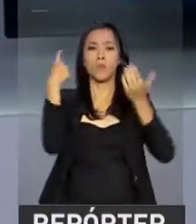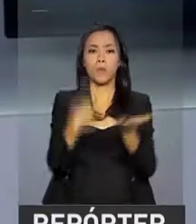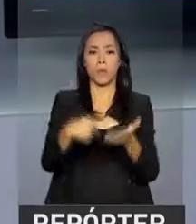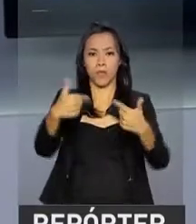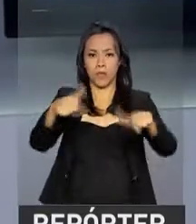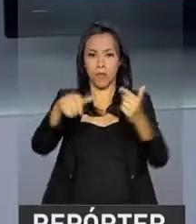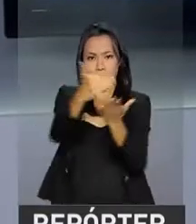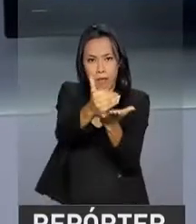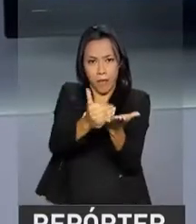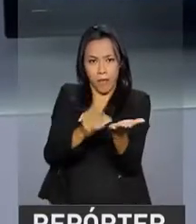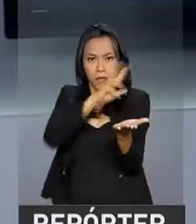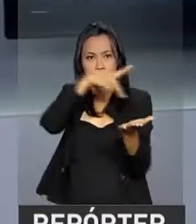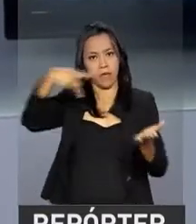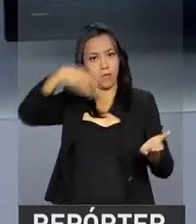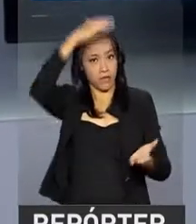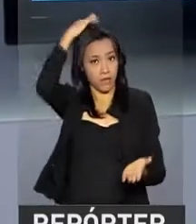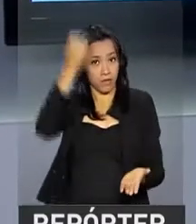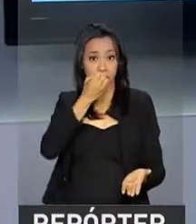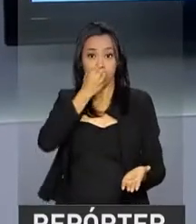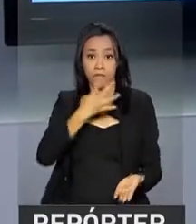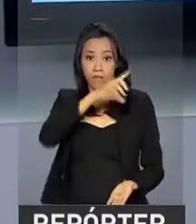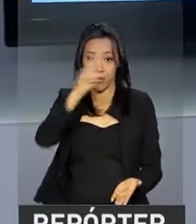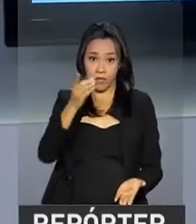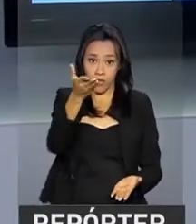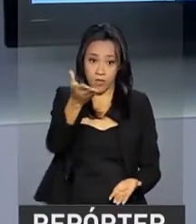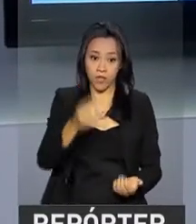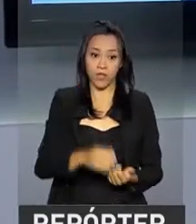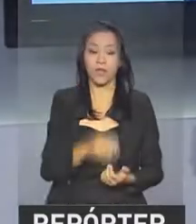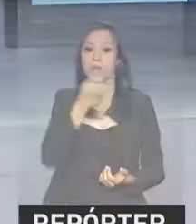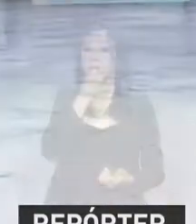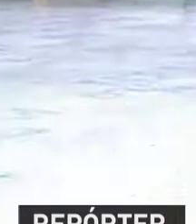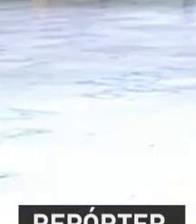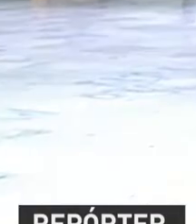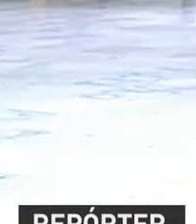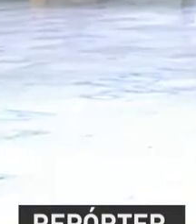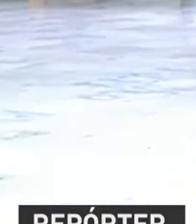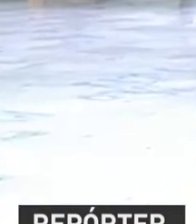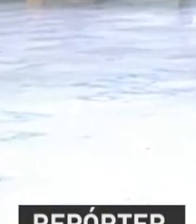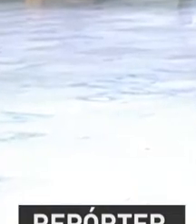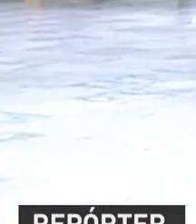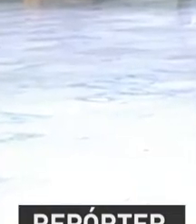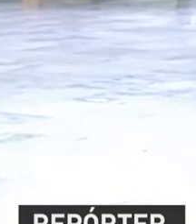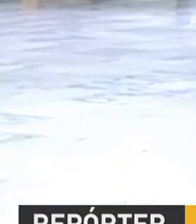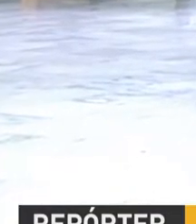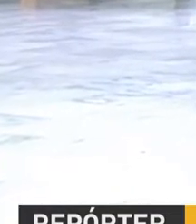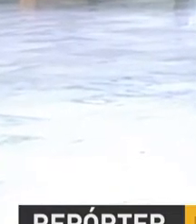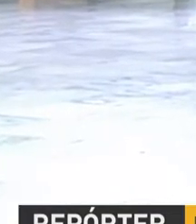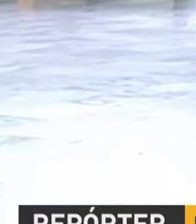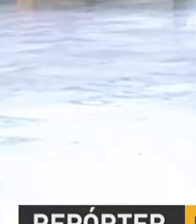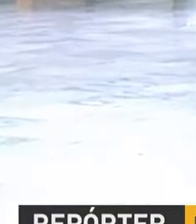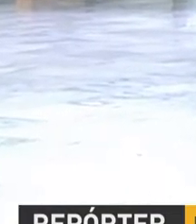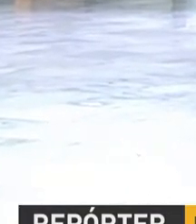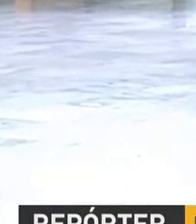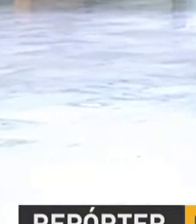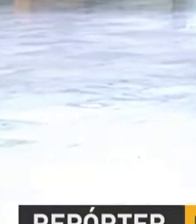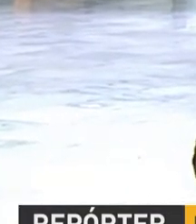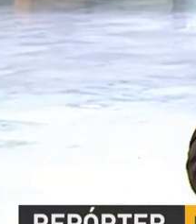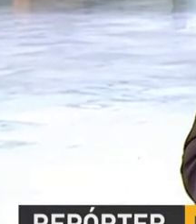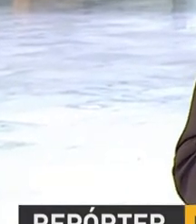onde a mara bom dia carol bom dia a todos olha a cara nesta quinta feira que no palácio do planalto